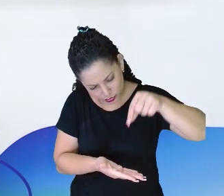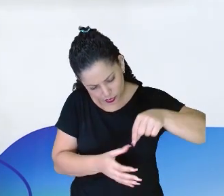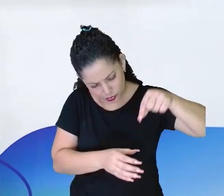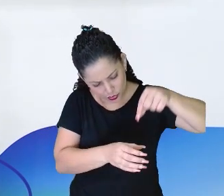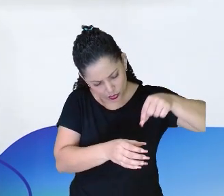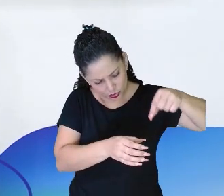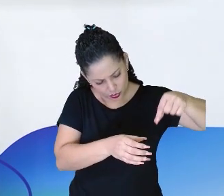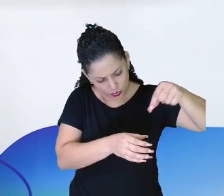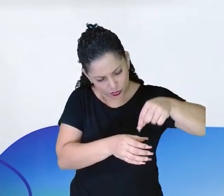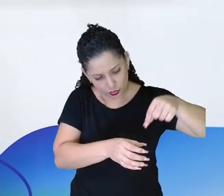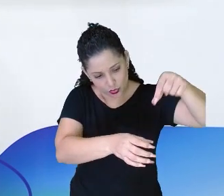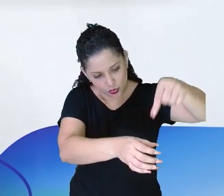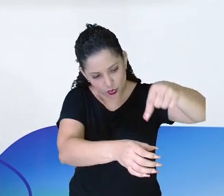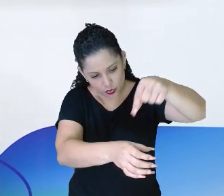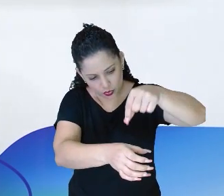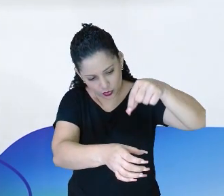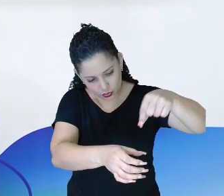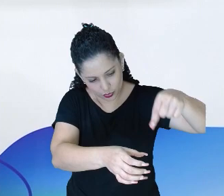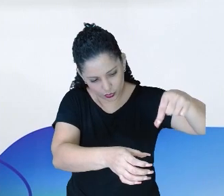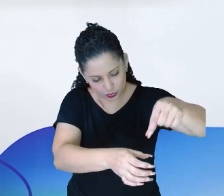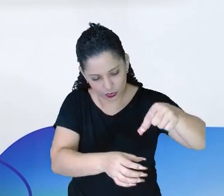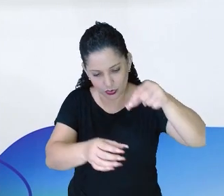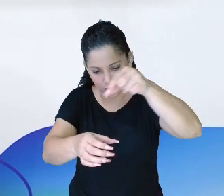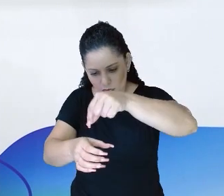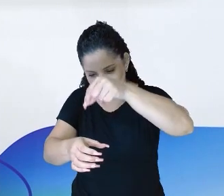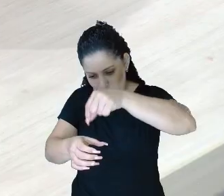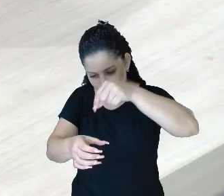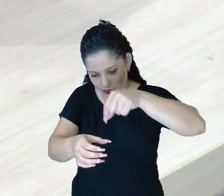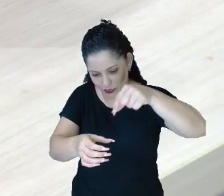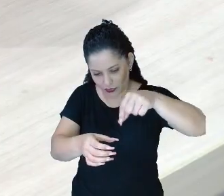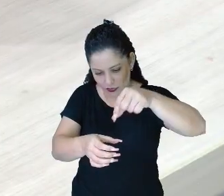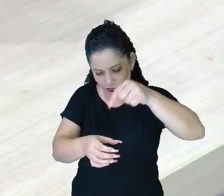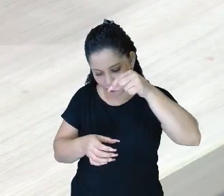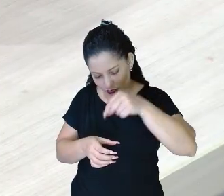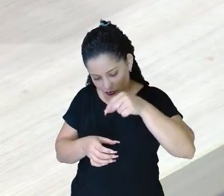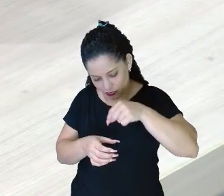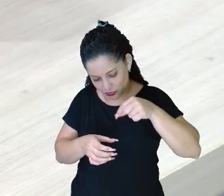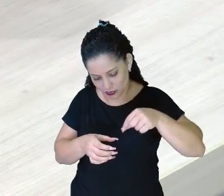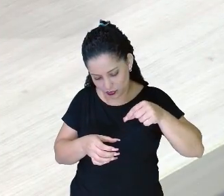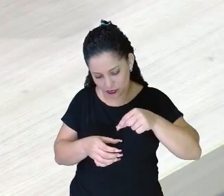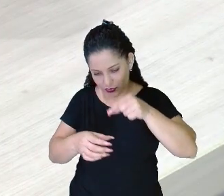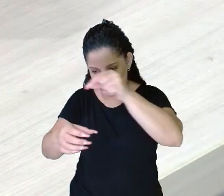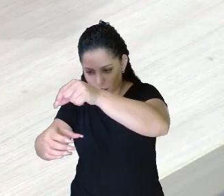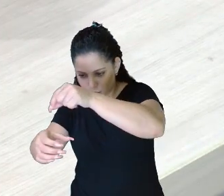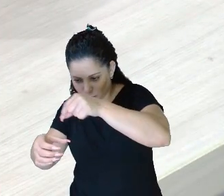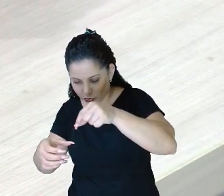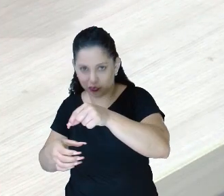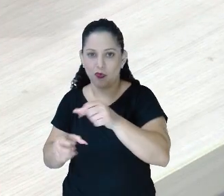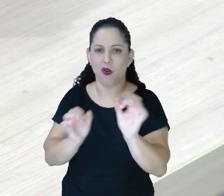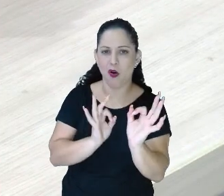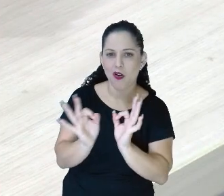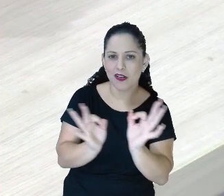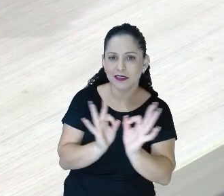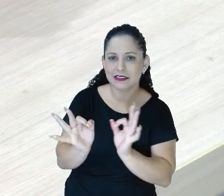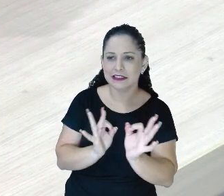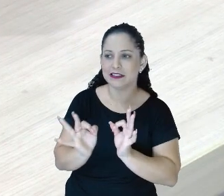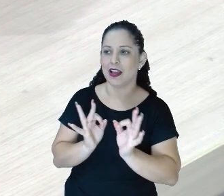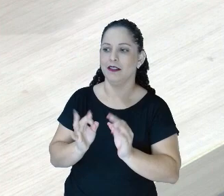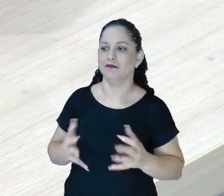tenho 48, deixa eu ver se consegue aproximar aqui. Deixa eu ver. Opa, ficou maravilhoso, hein,